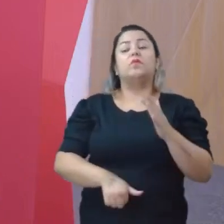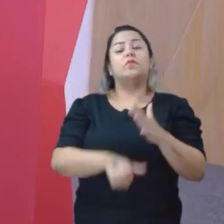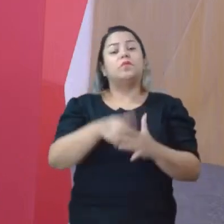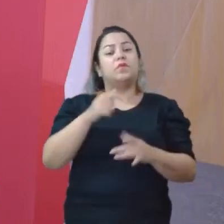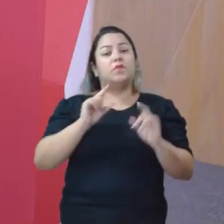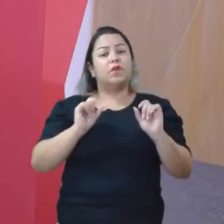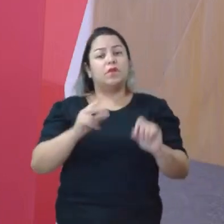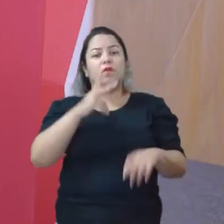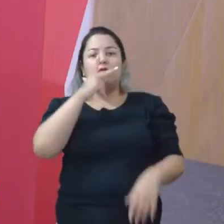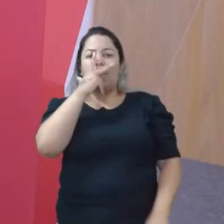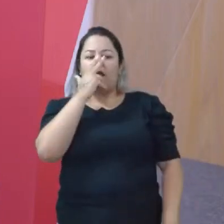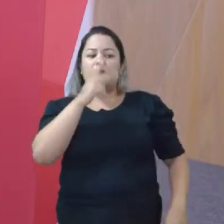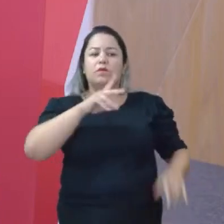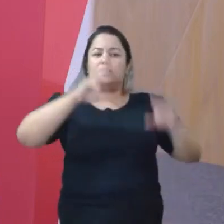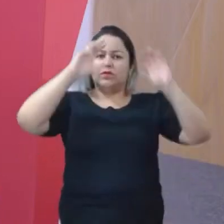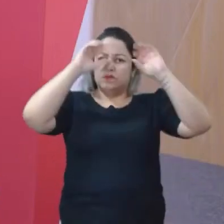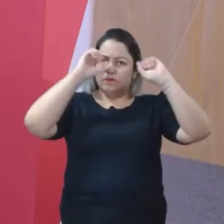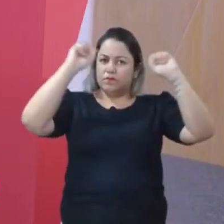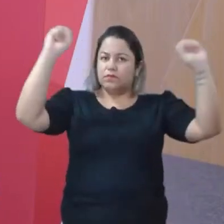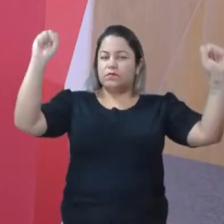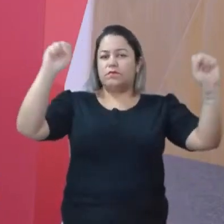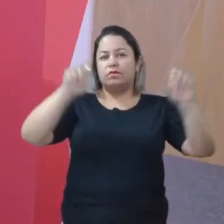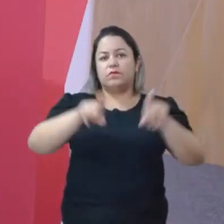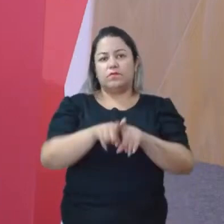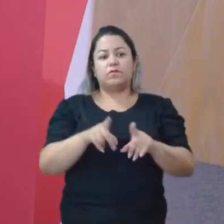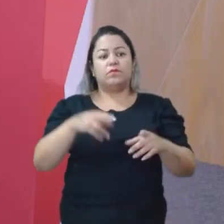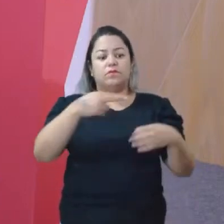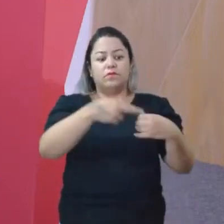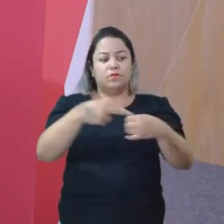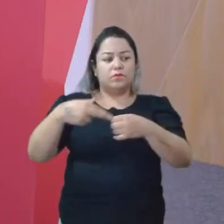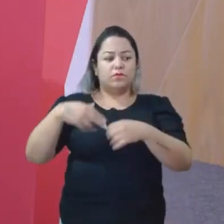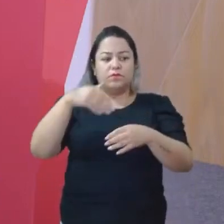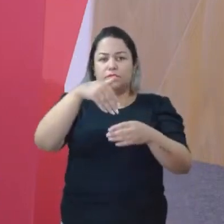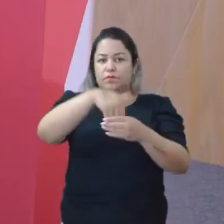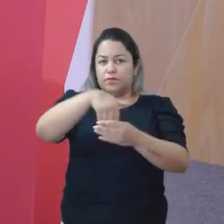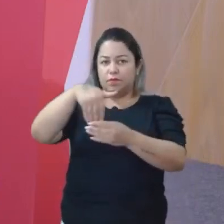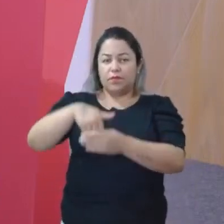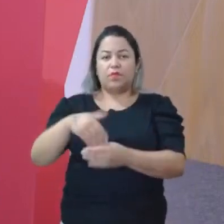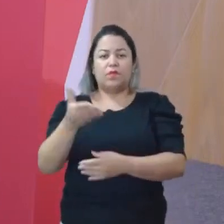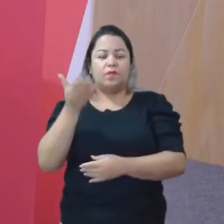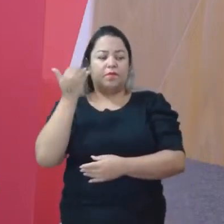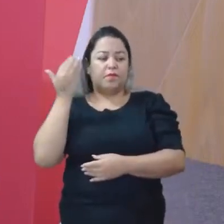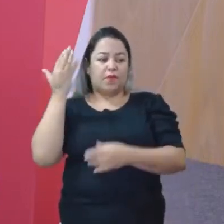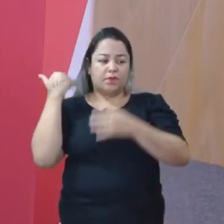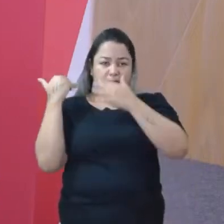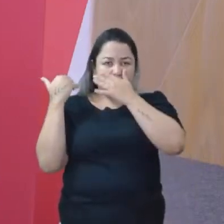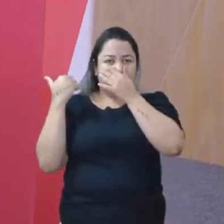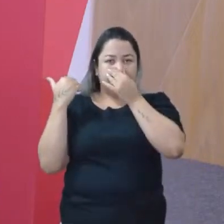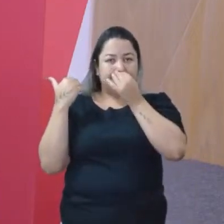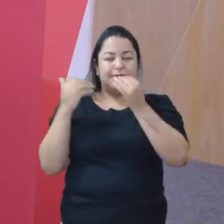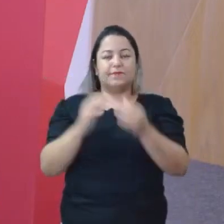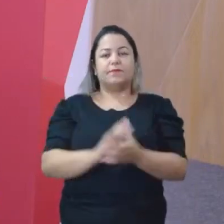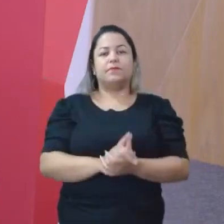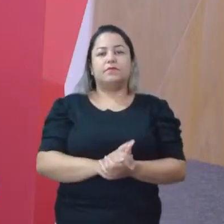eu acho que os tribunais regionais eleitorais, no passado, quando